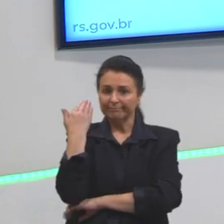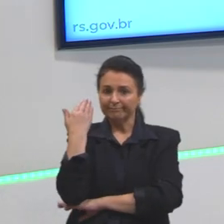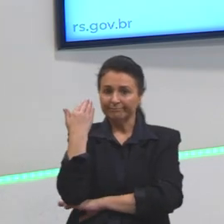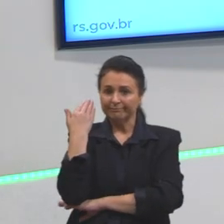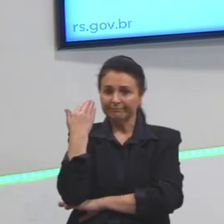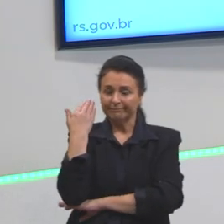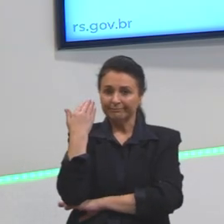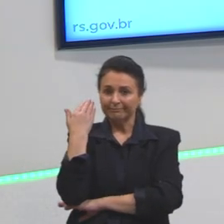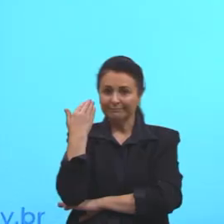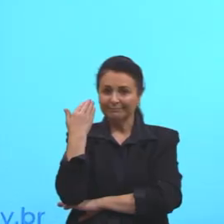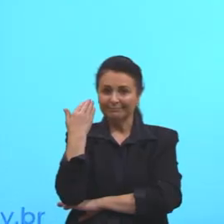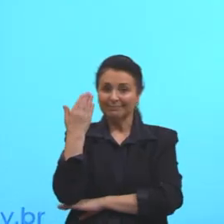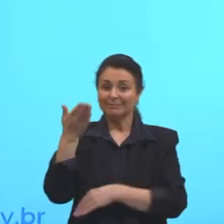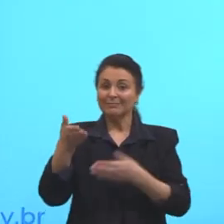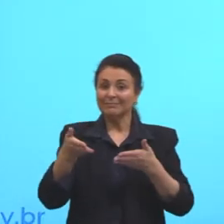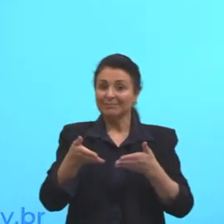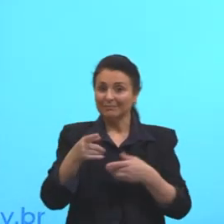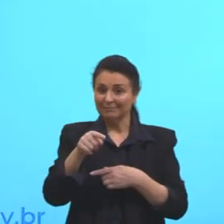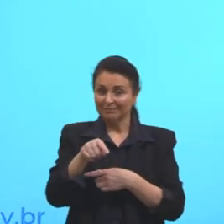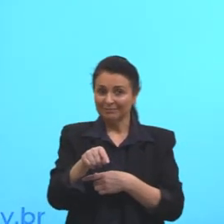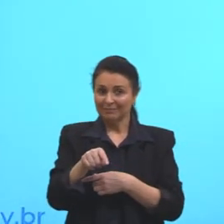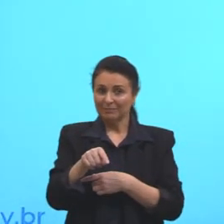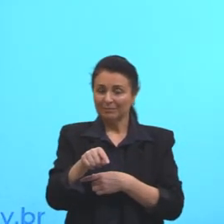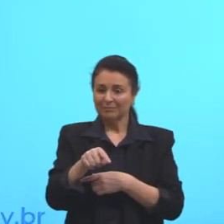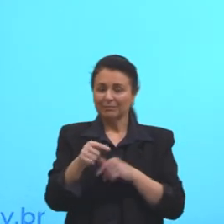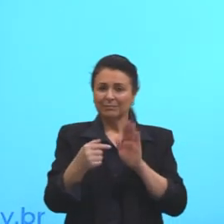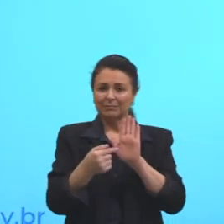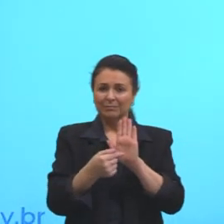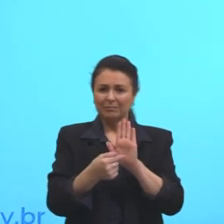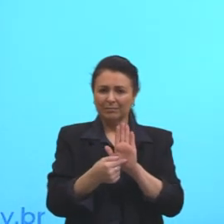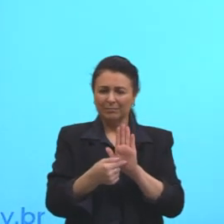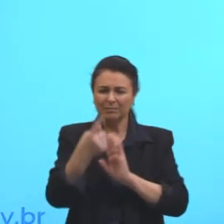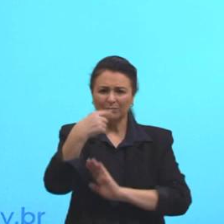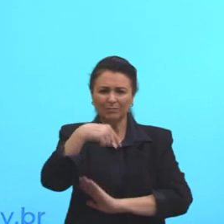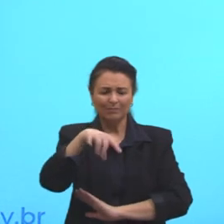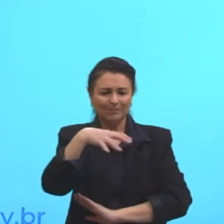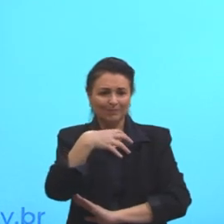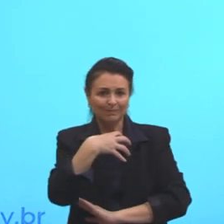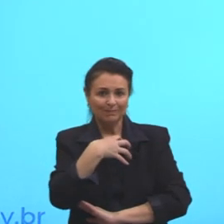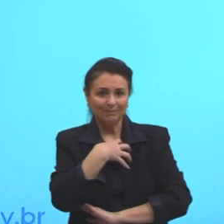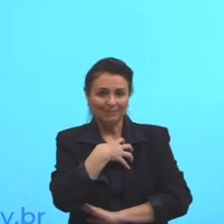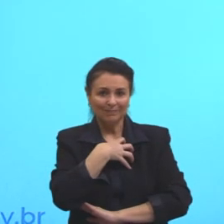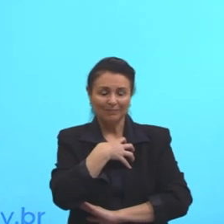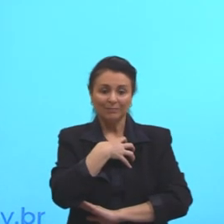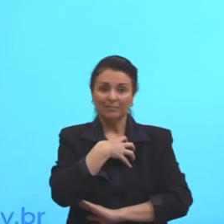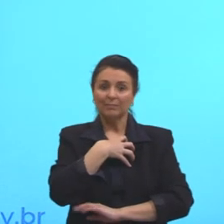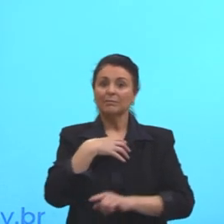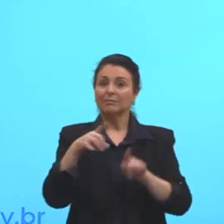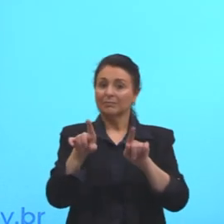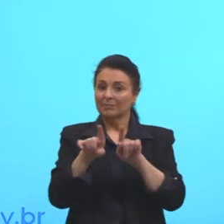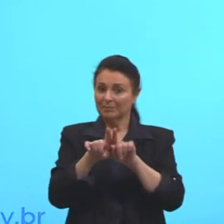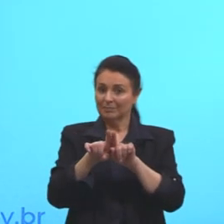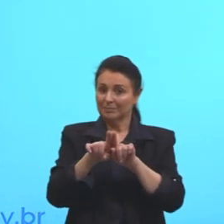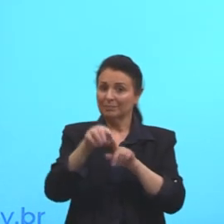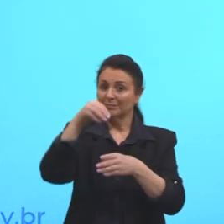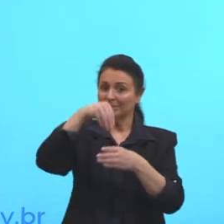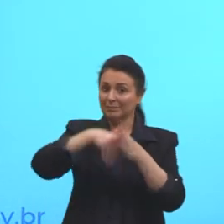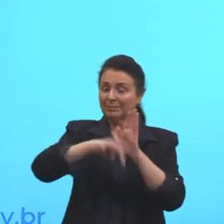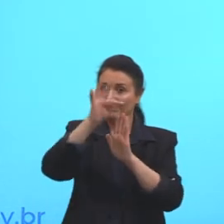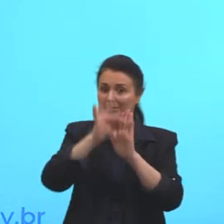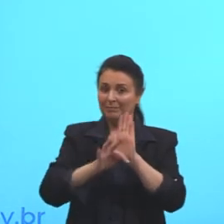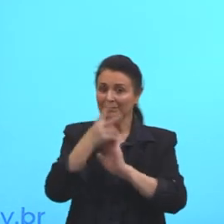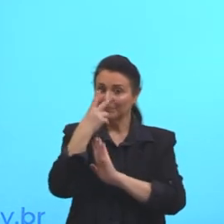né aqui ele traz uma outra forma dentro do mesmo texto indicando